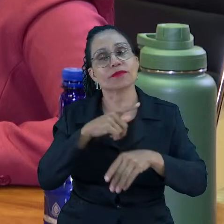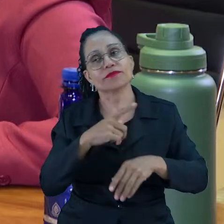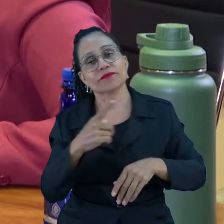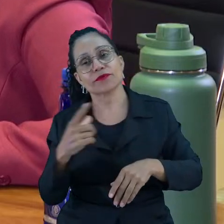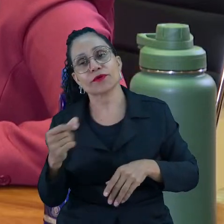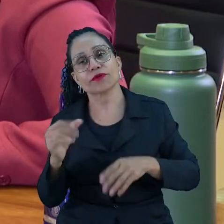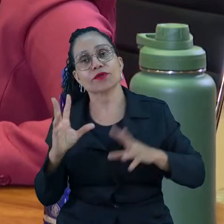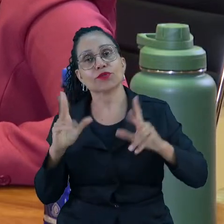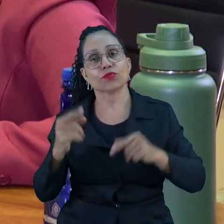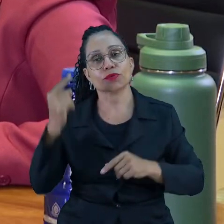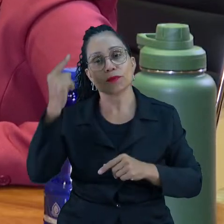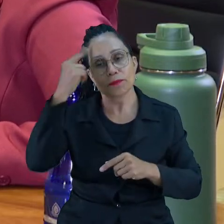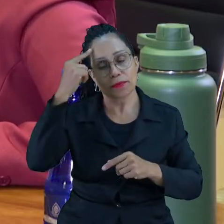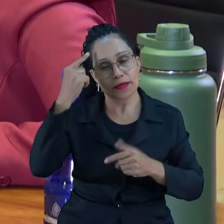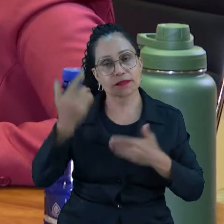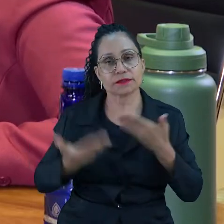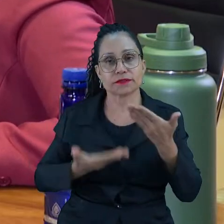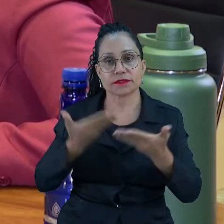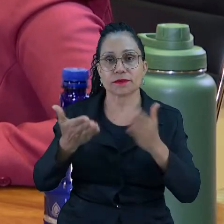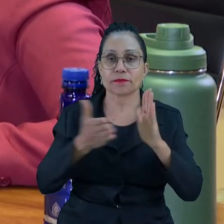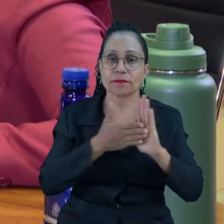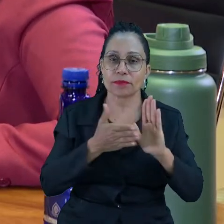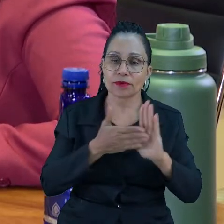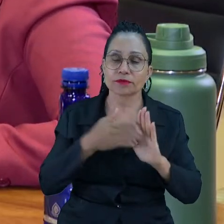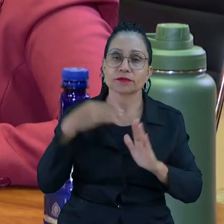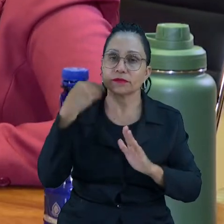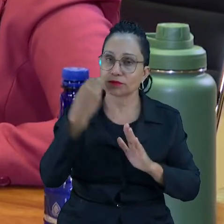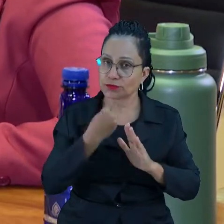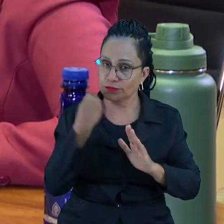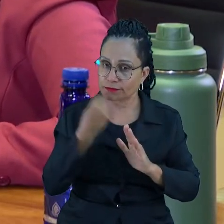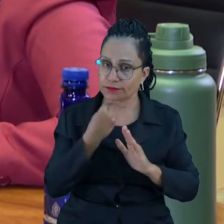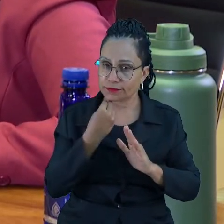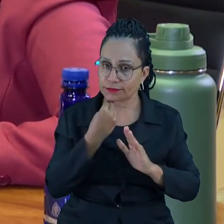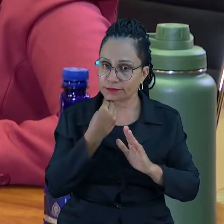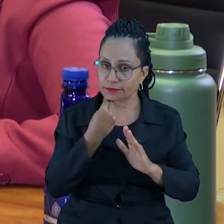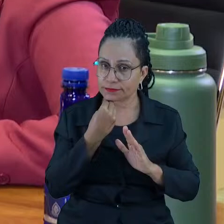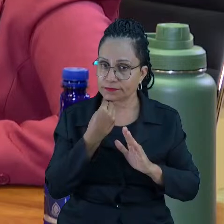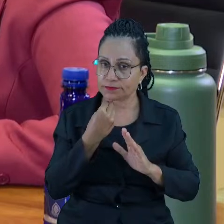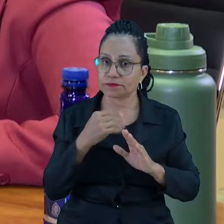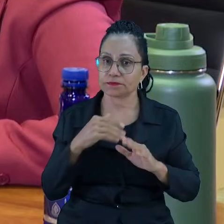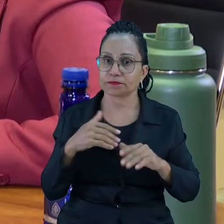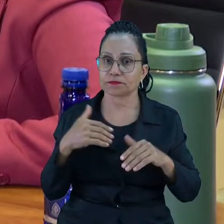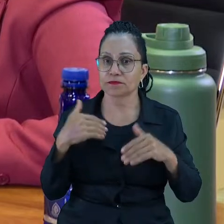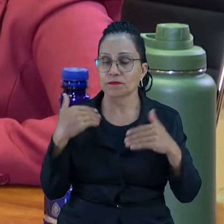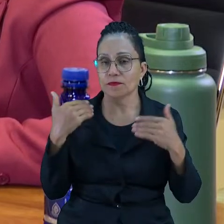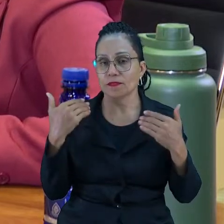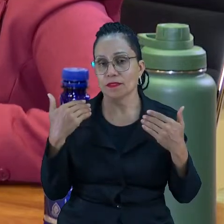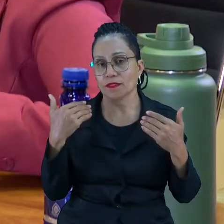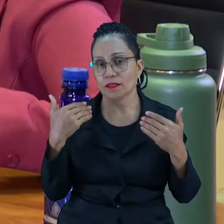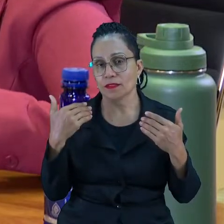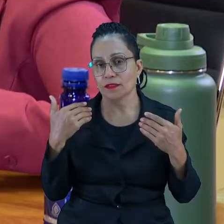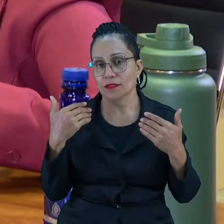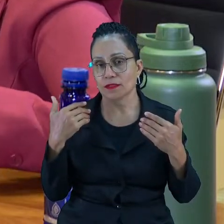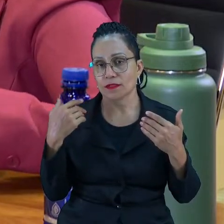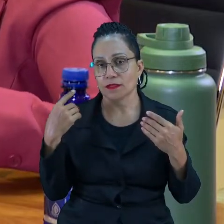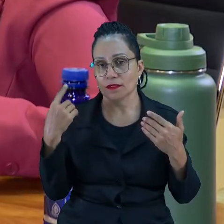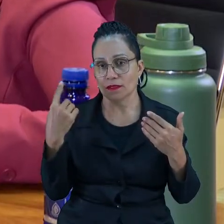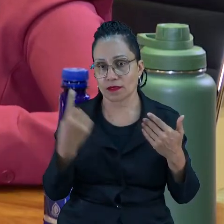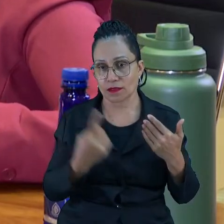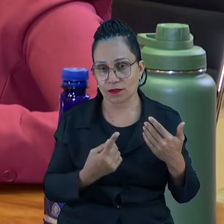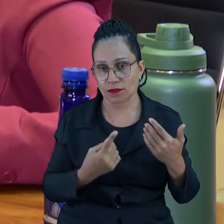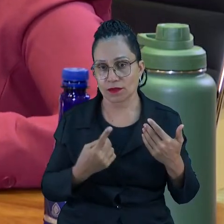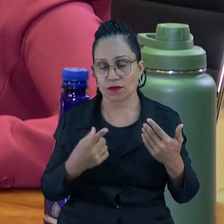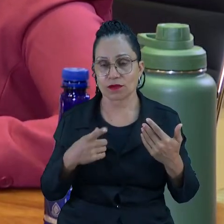é pensado em proporcionar para você uma experiência. Né? Então, nós, de posse, né, da